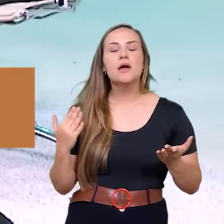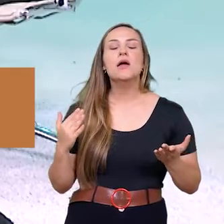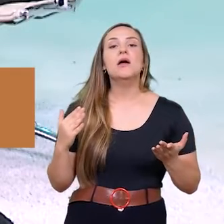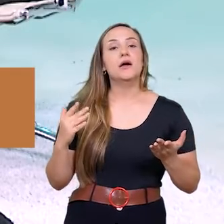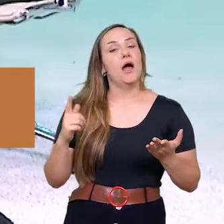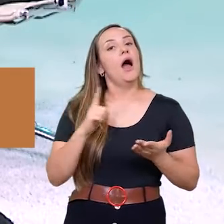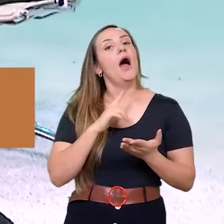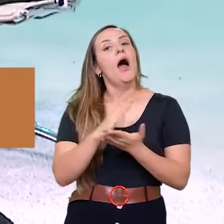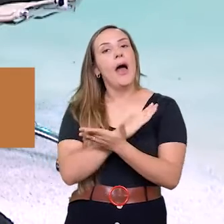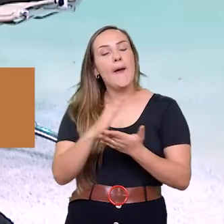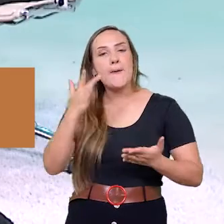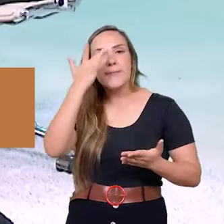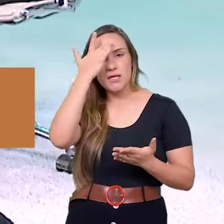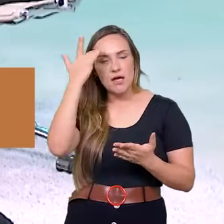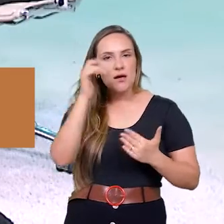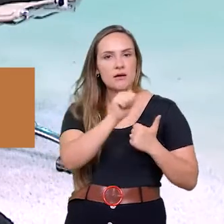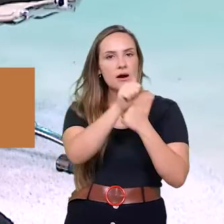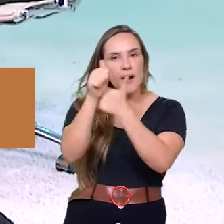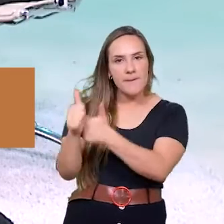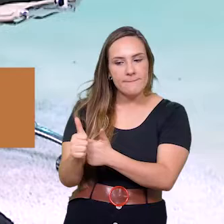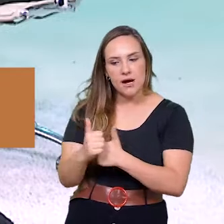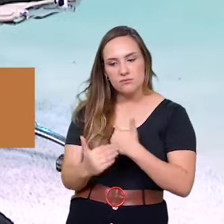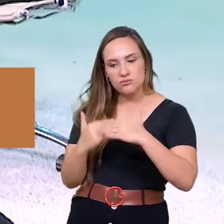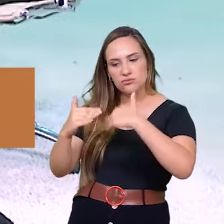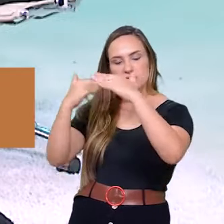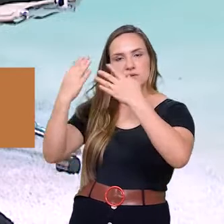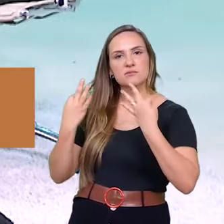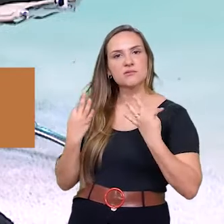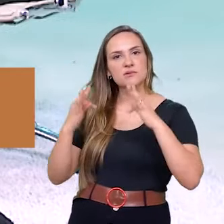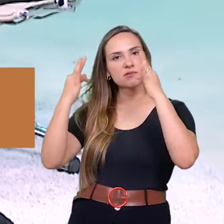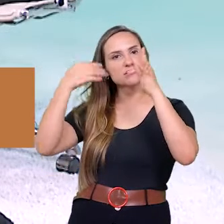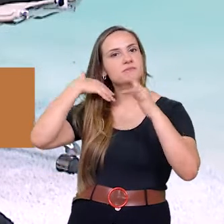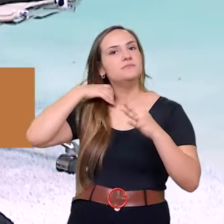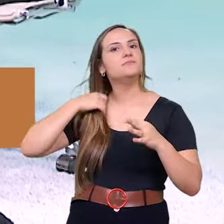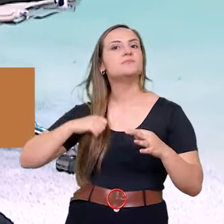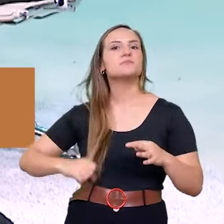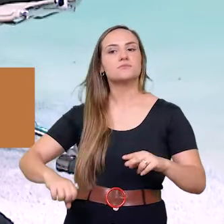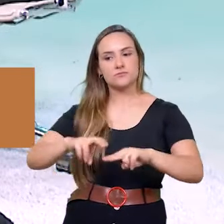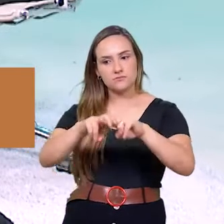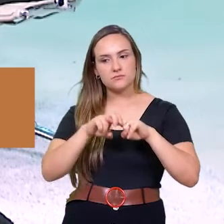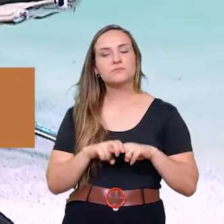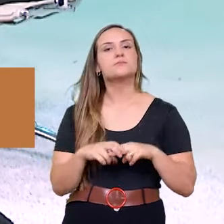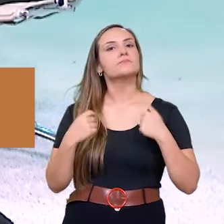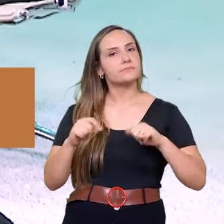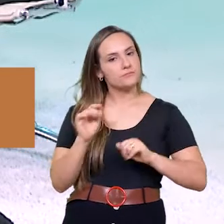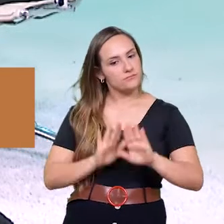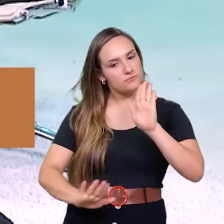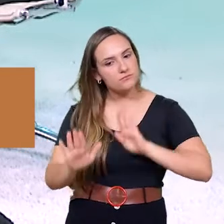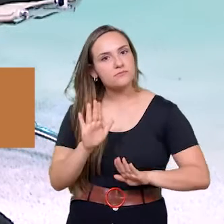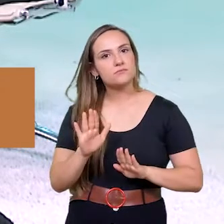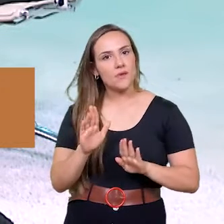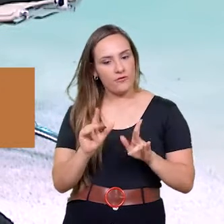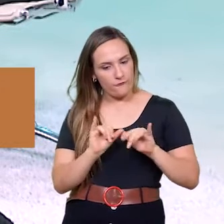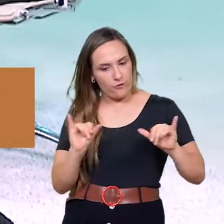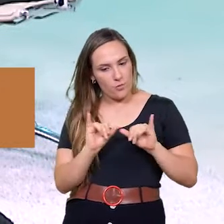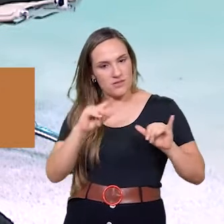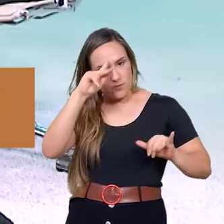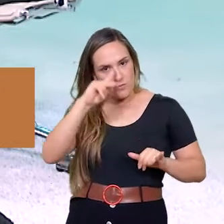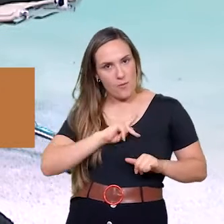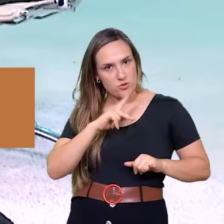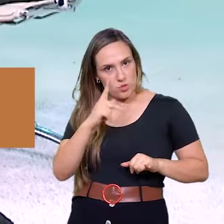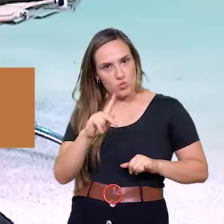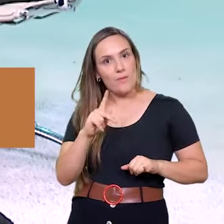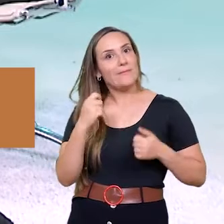que criminosos também acompanham a evolução da tecnologia e é muito importante ficar atento ao confirmar dados pessoais.